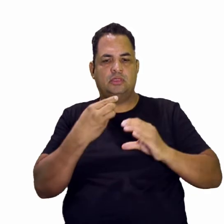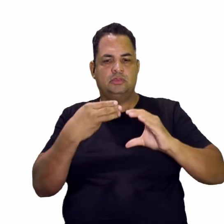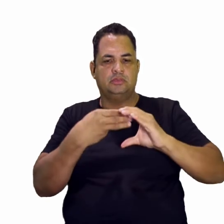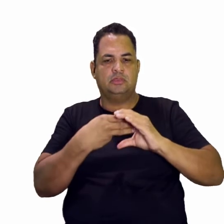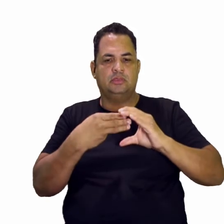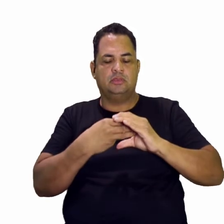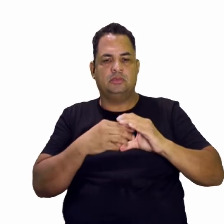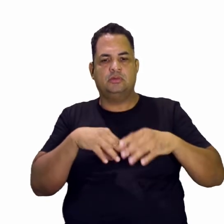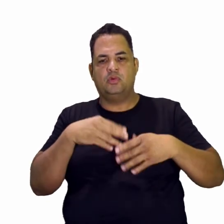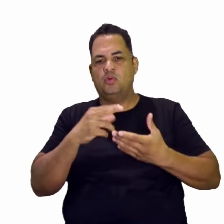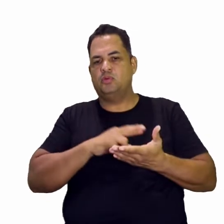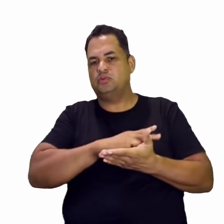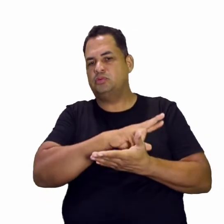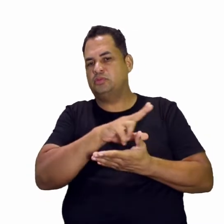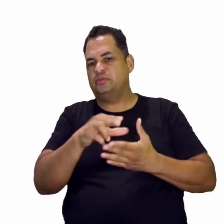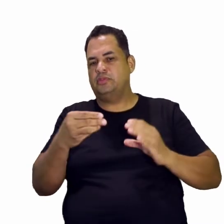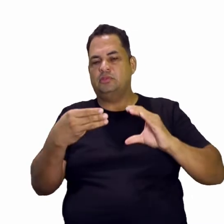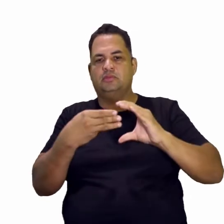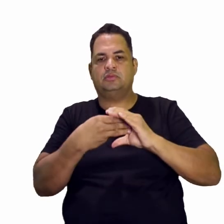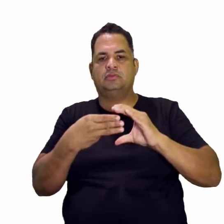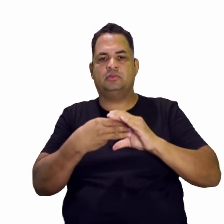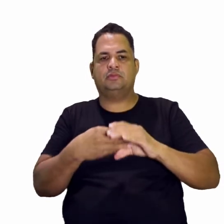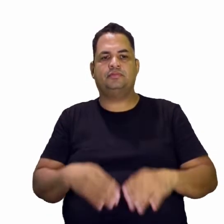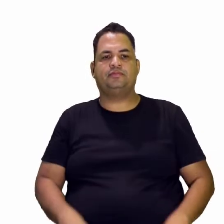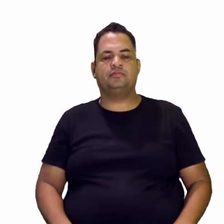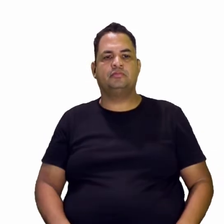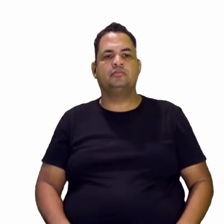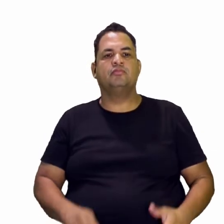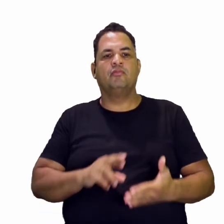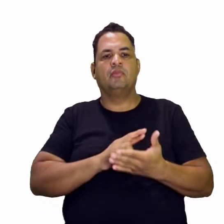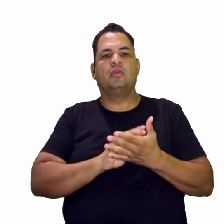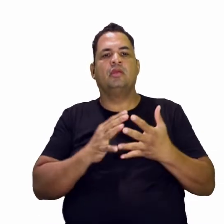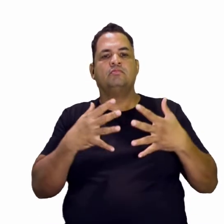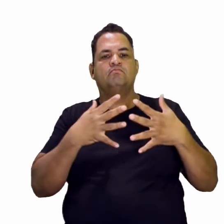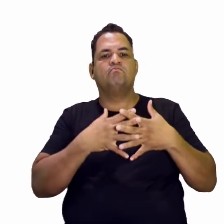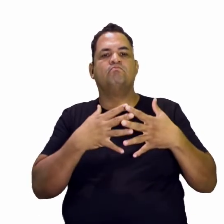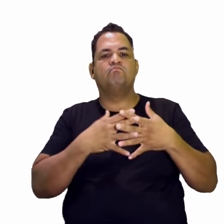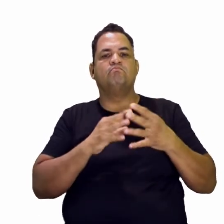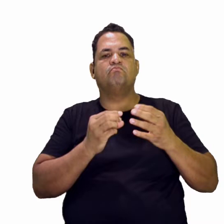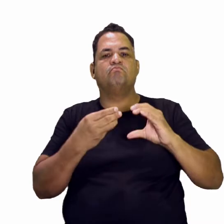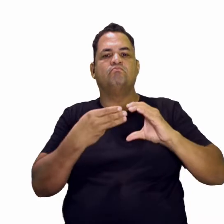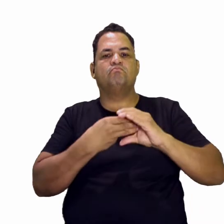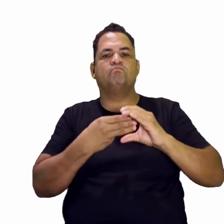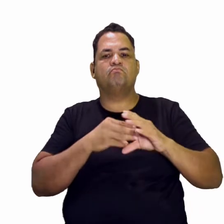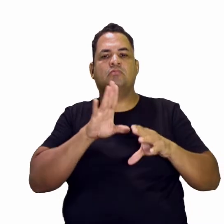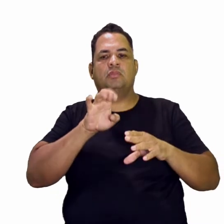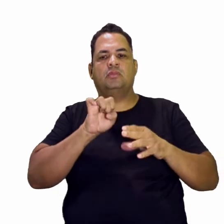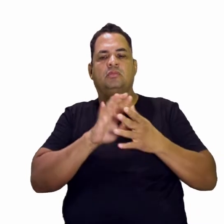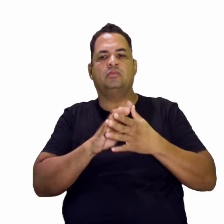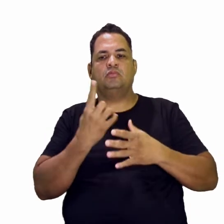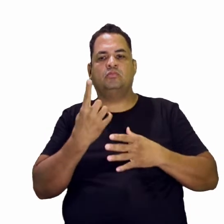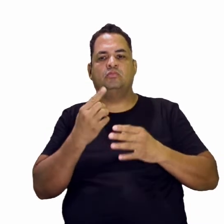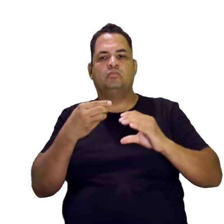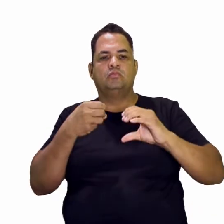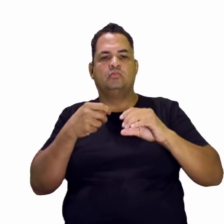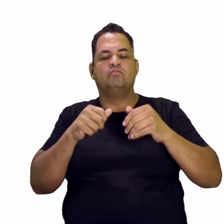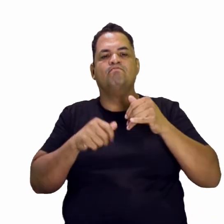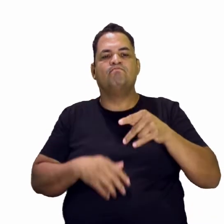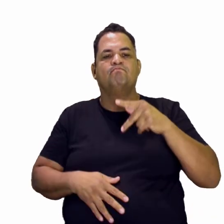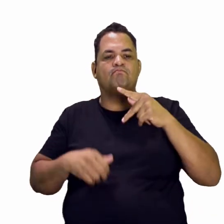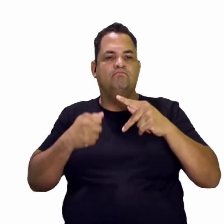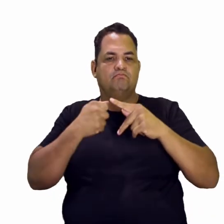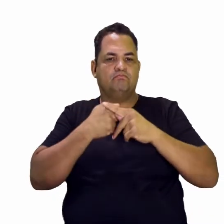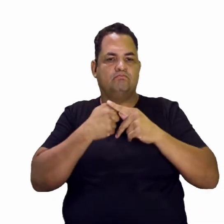pluricelulares. Vamos passando. A complexidade dessa célula eucariótica de um protozoário, ela é tão